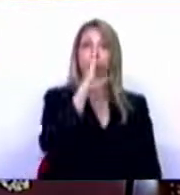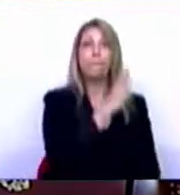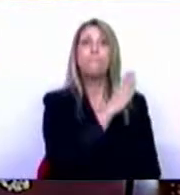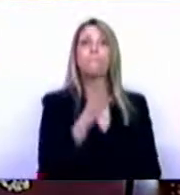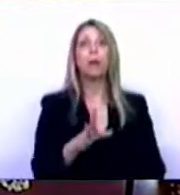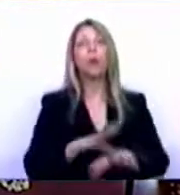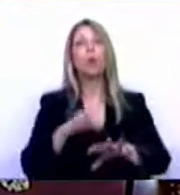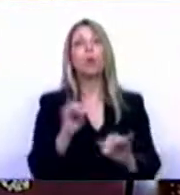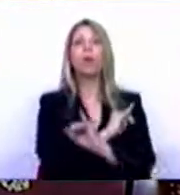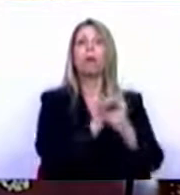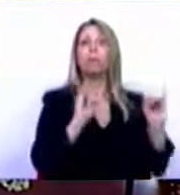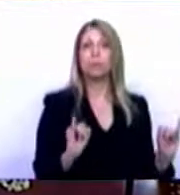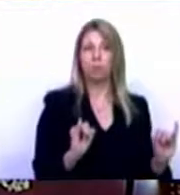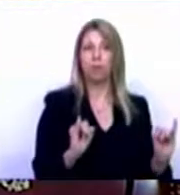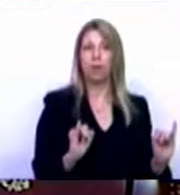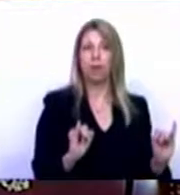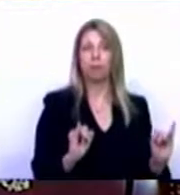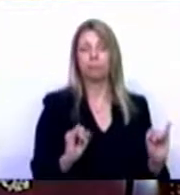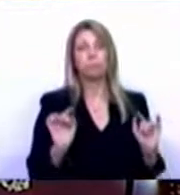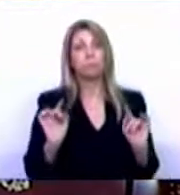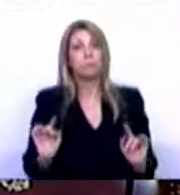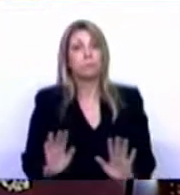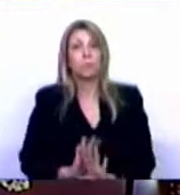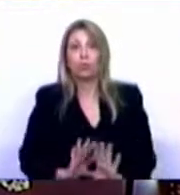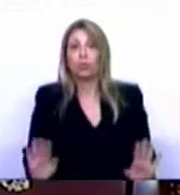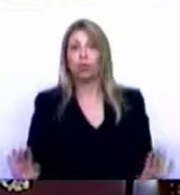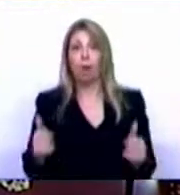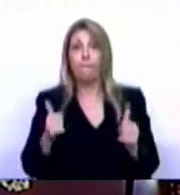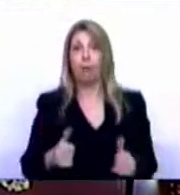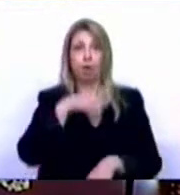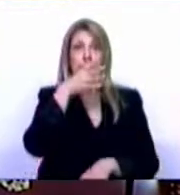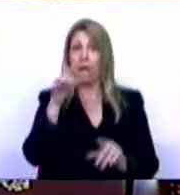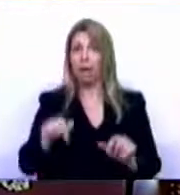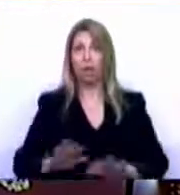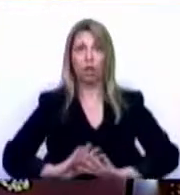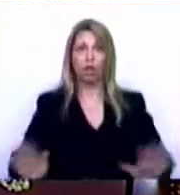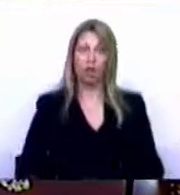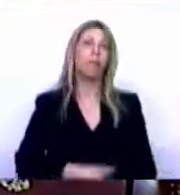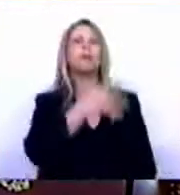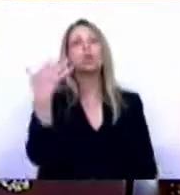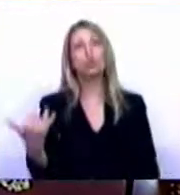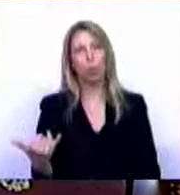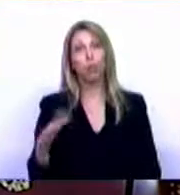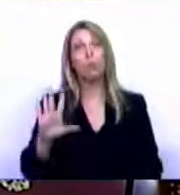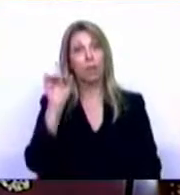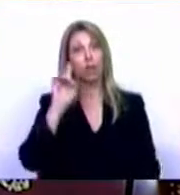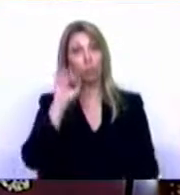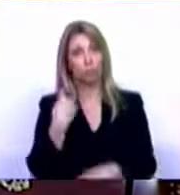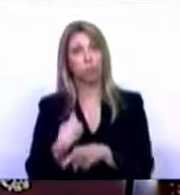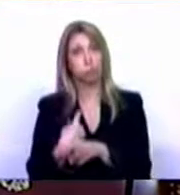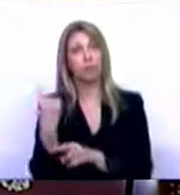impossibilidade prática, e isto foi aqui já muito bem explicado. Em segundo lugar, mas não menos